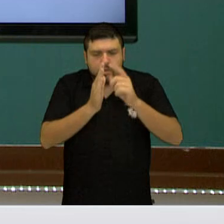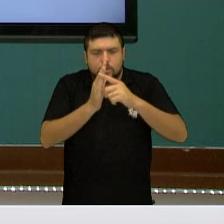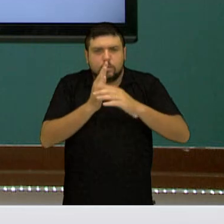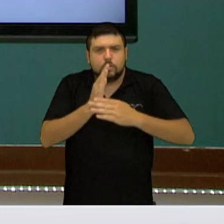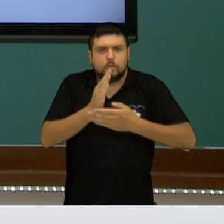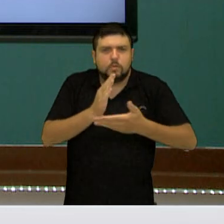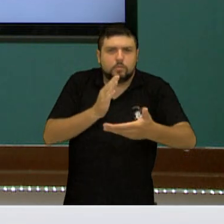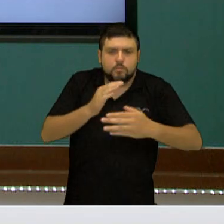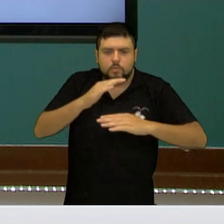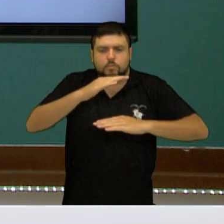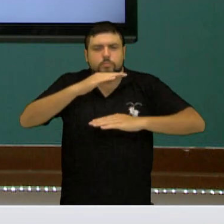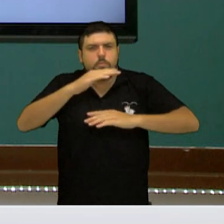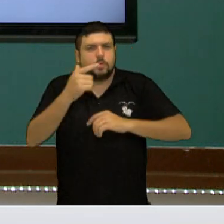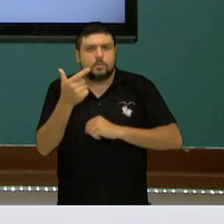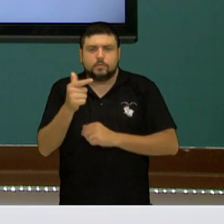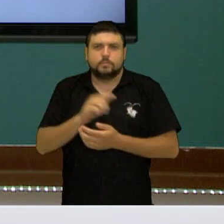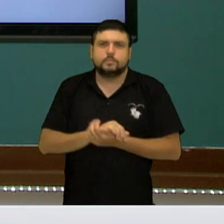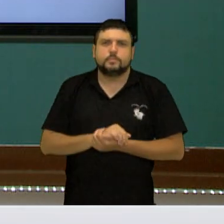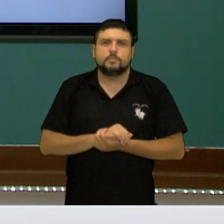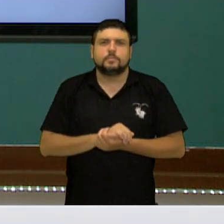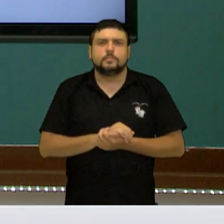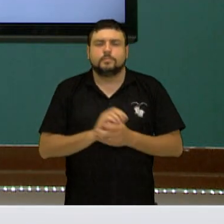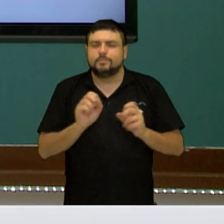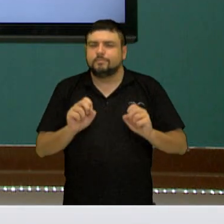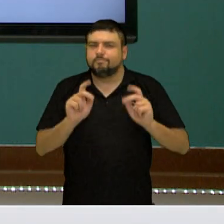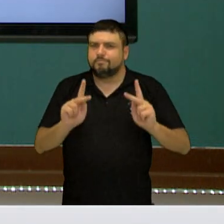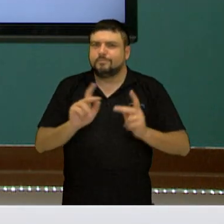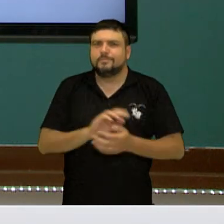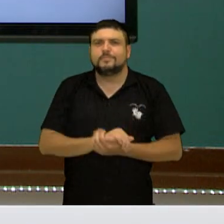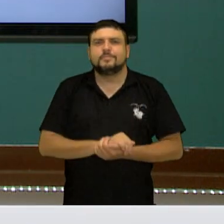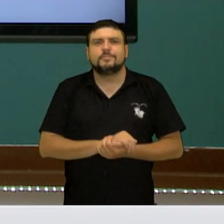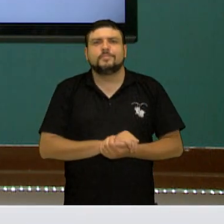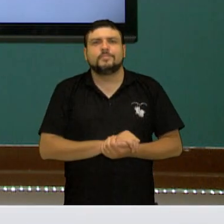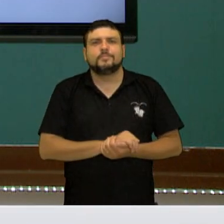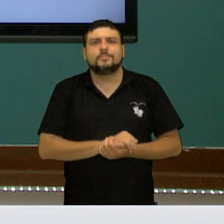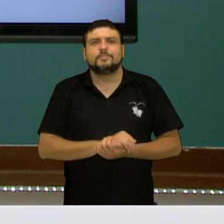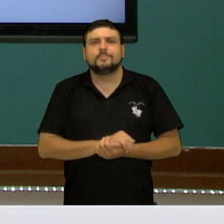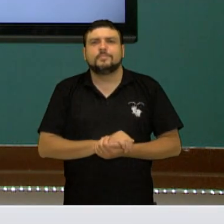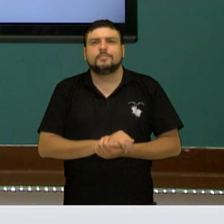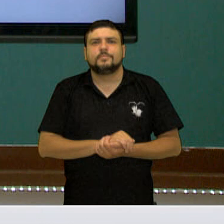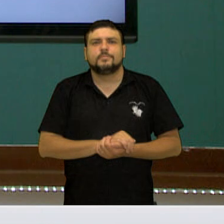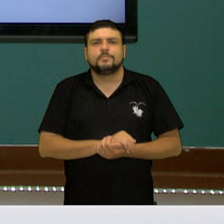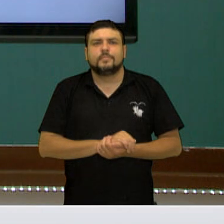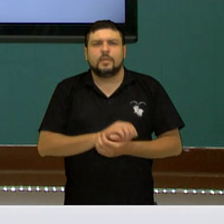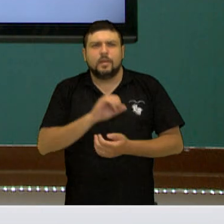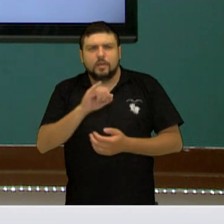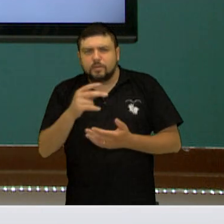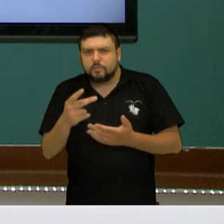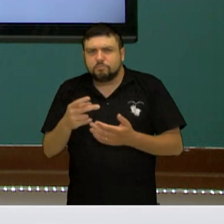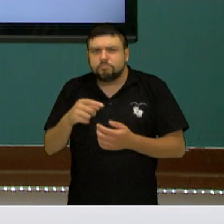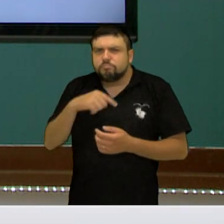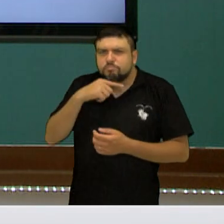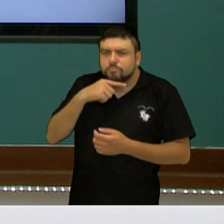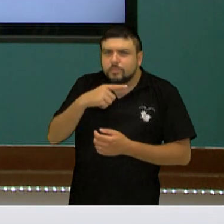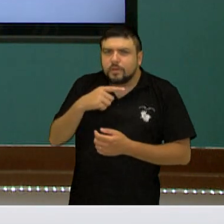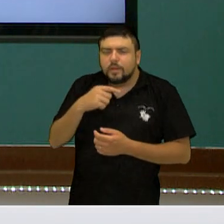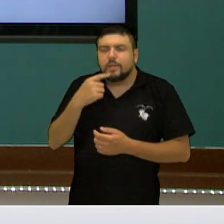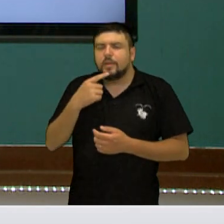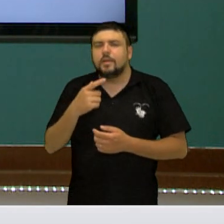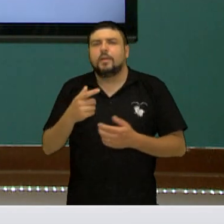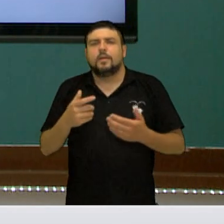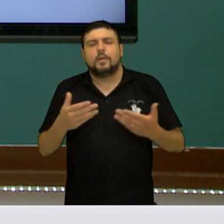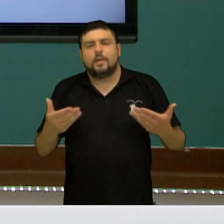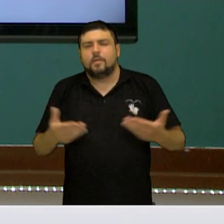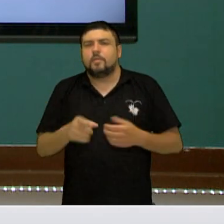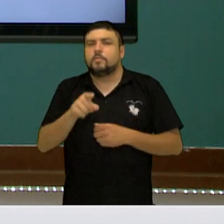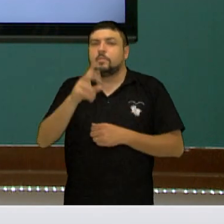uma reta paralela com o chão. Acertou? Muito bem. Se você não acertou, não fique triste. Agora você já relembrou o conceito de